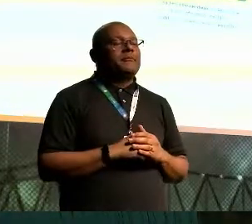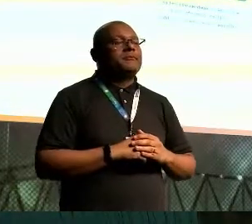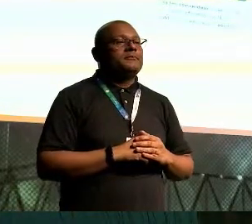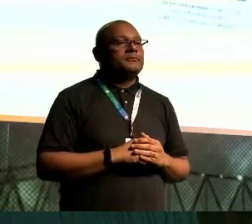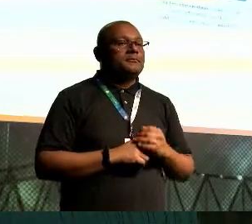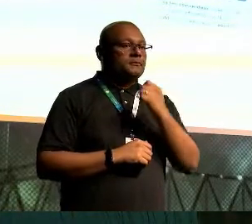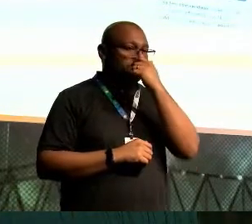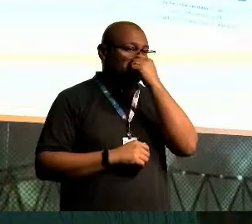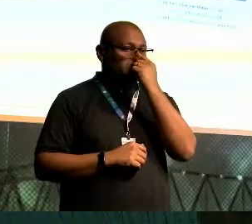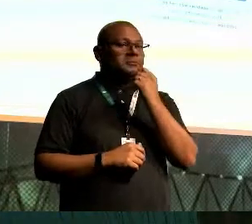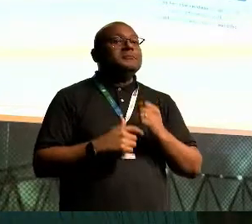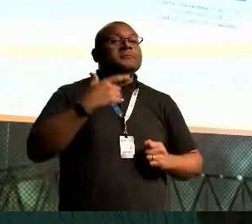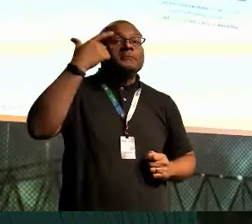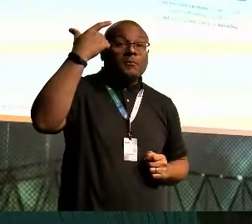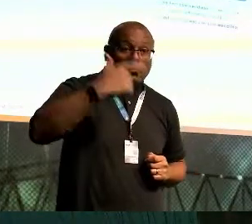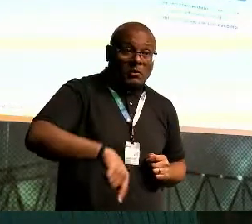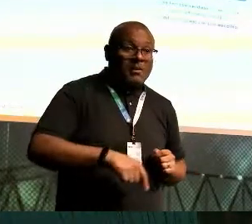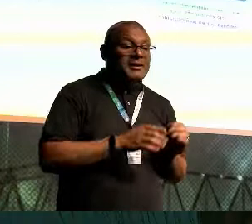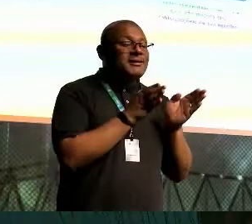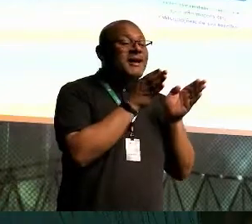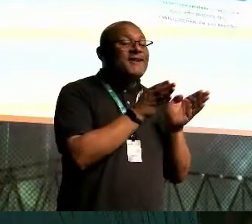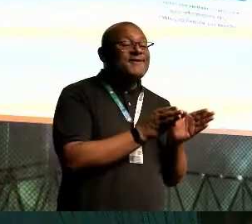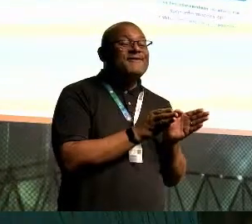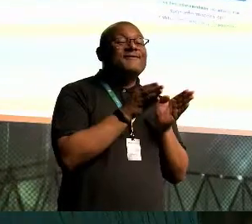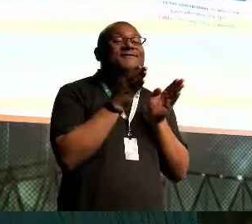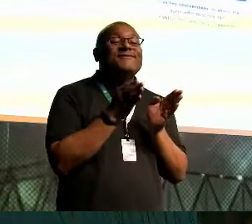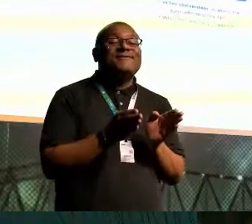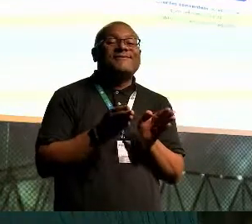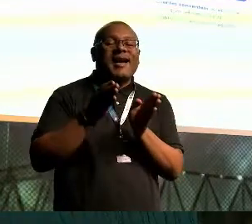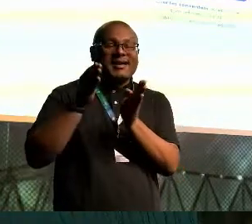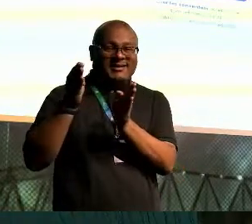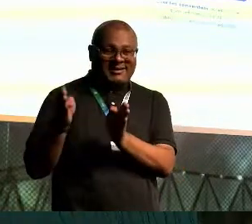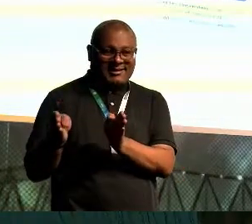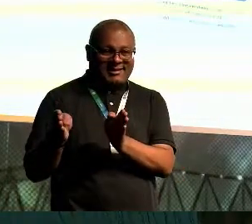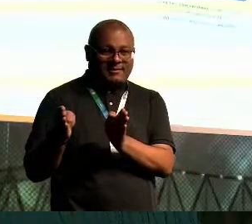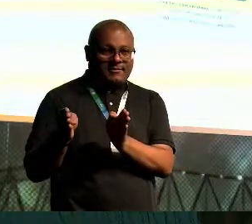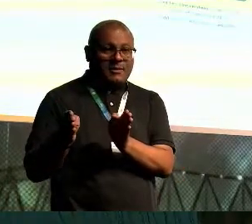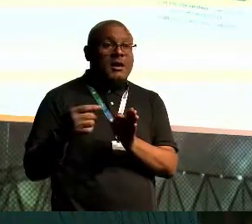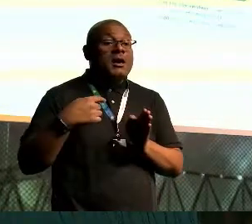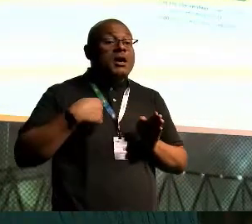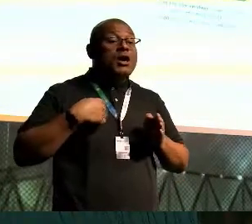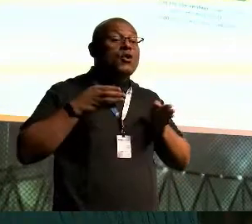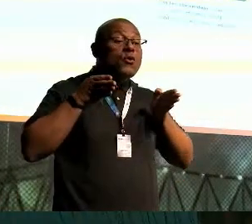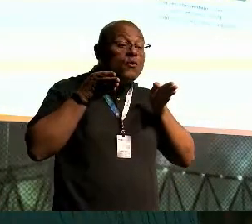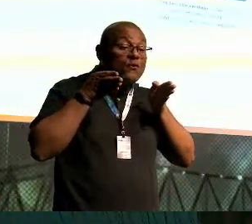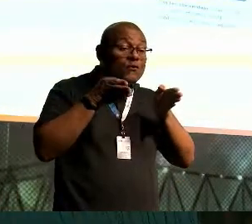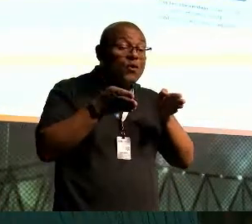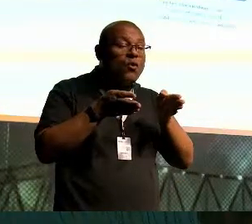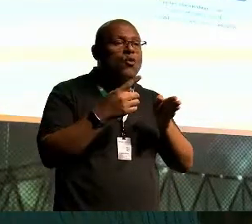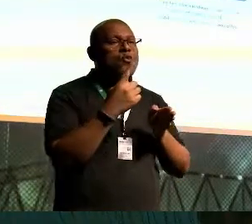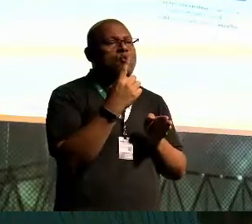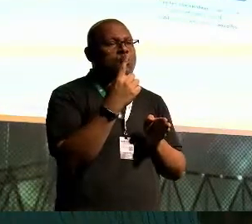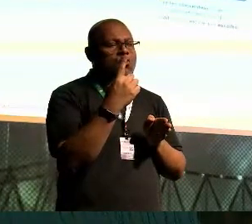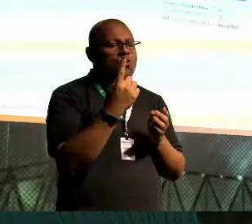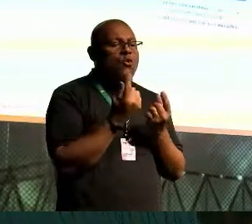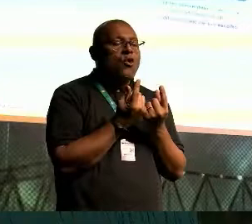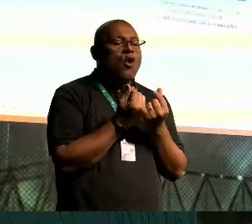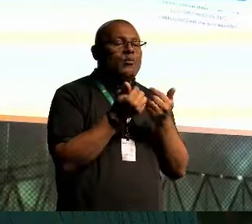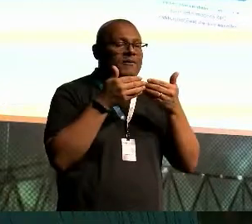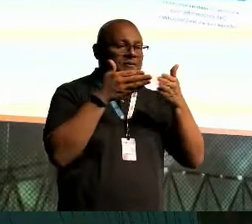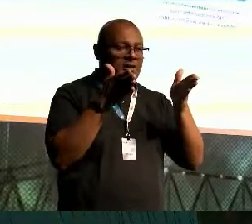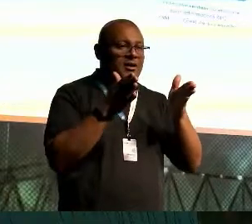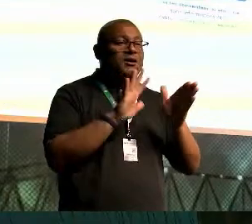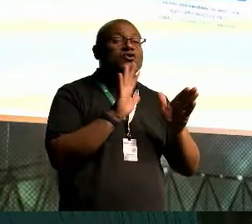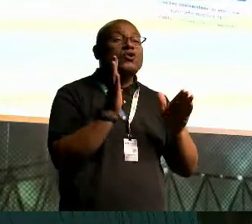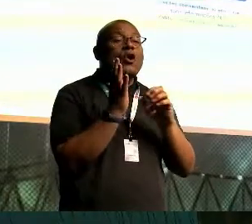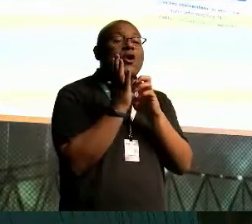Falar também muito rapidamente sobre as fases, só para contextualizar por que eu vou focar só em uma parte do Open Finance hoje, que é compartilhamento